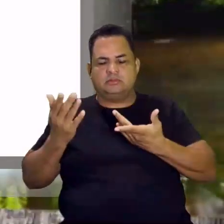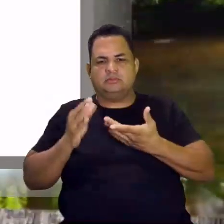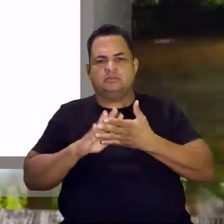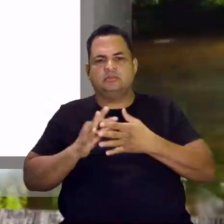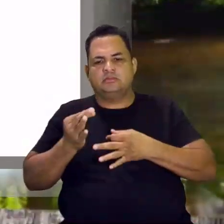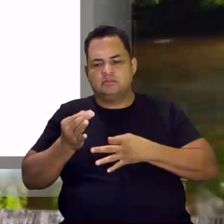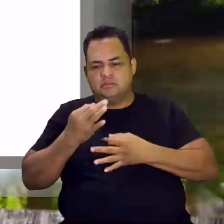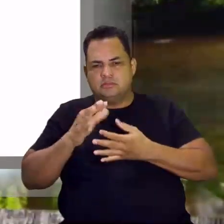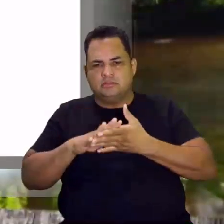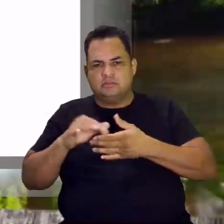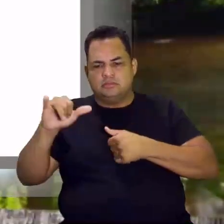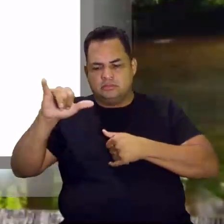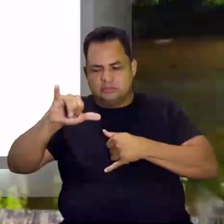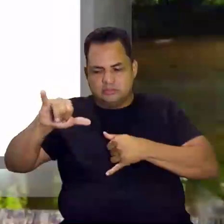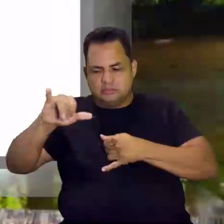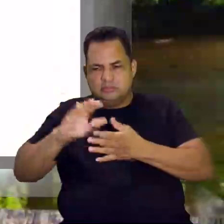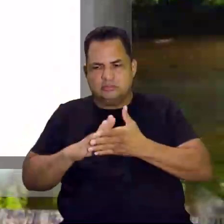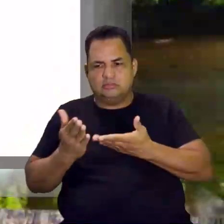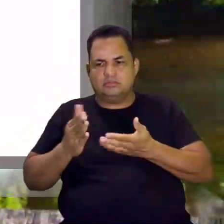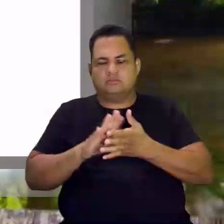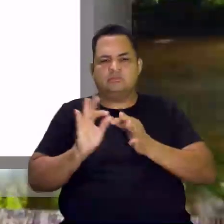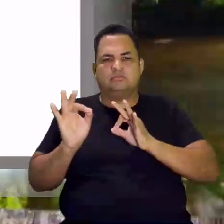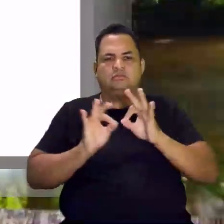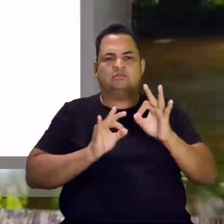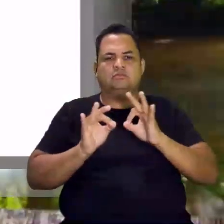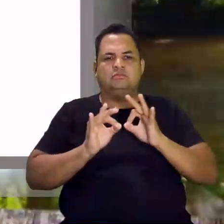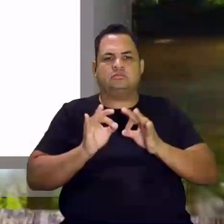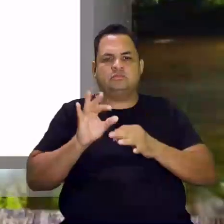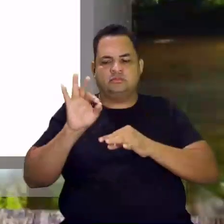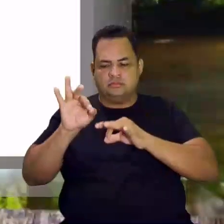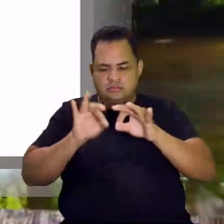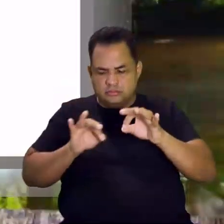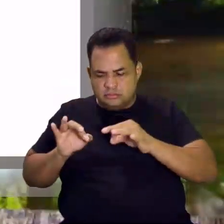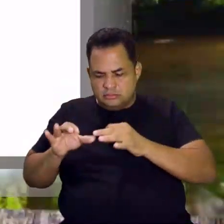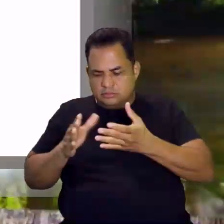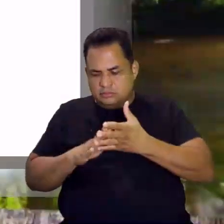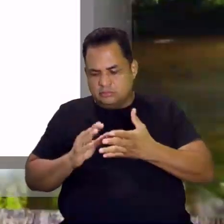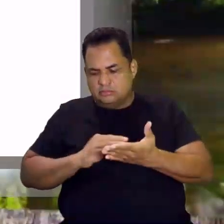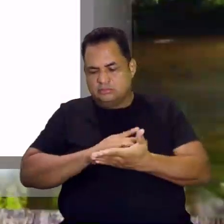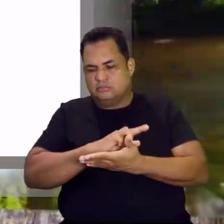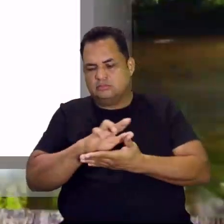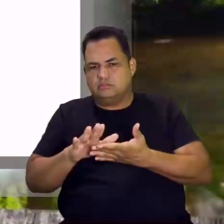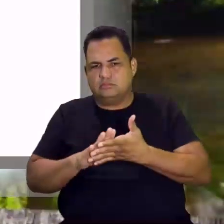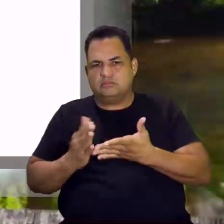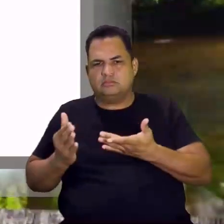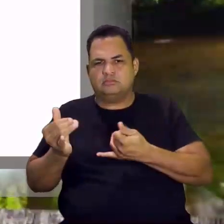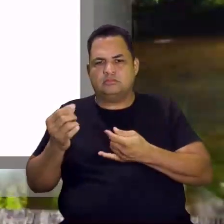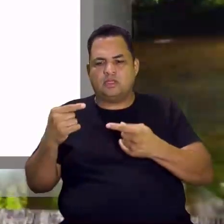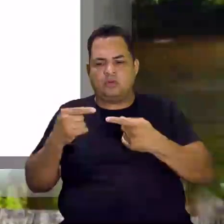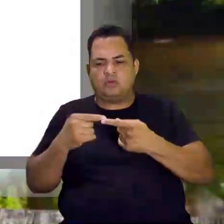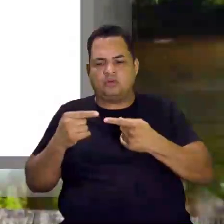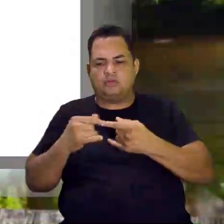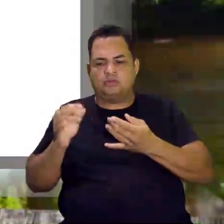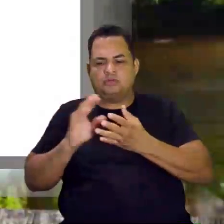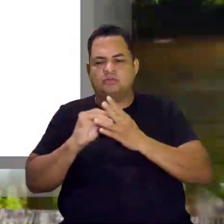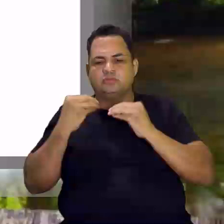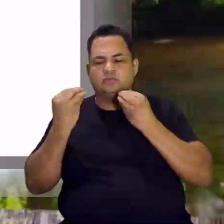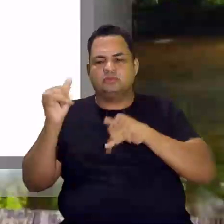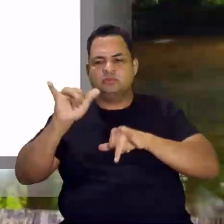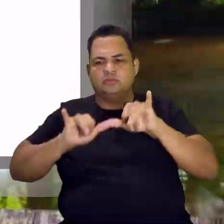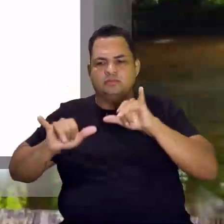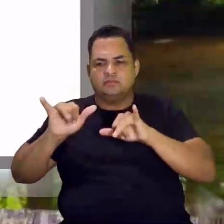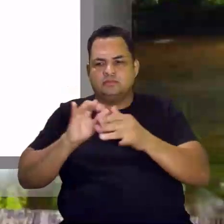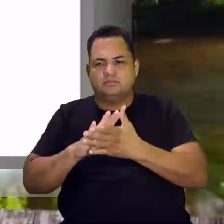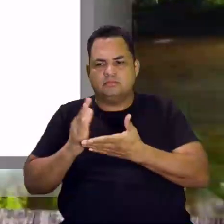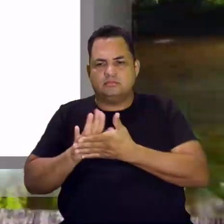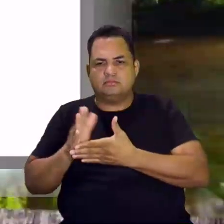vai fazendo essa bactéria, essa colônia de bactérias entrar em contato com algumas substâncias químicas. Algumas substâncias químicas